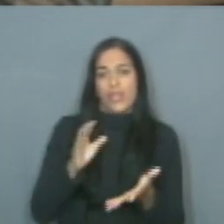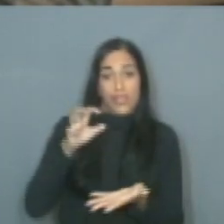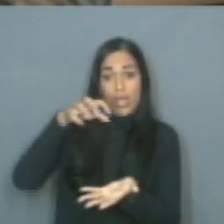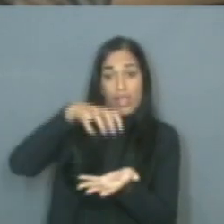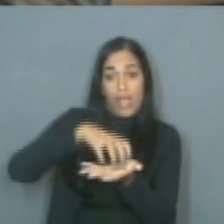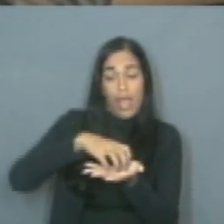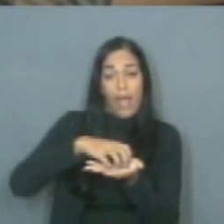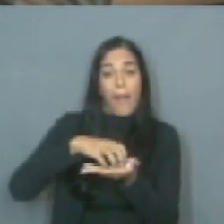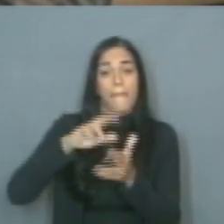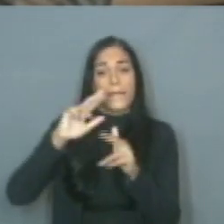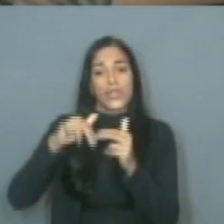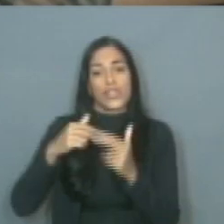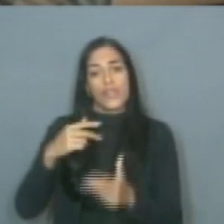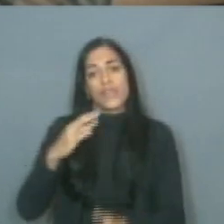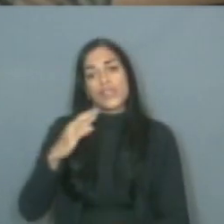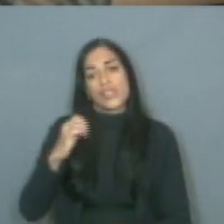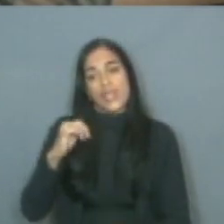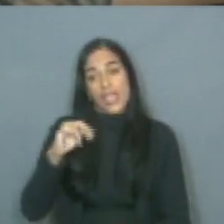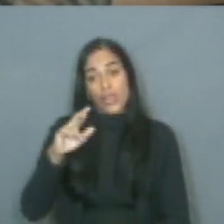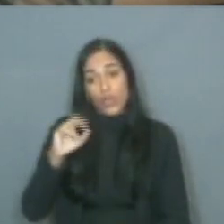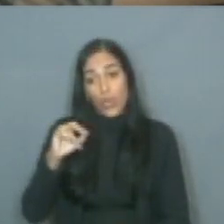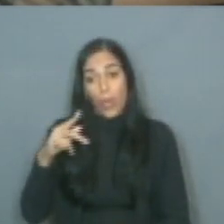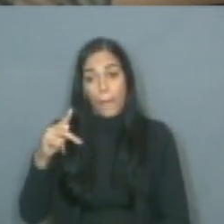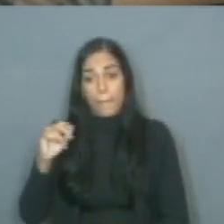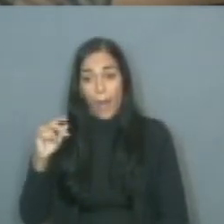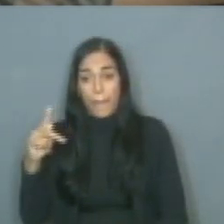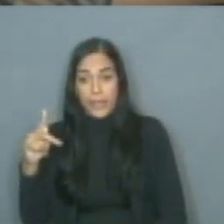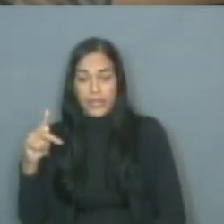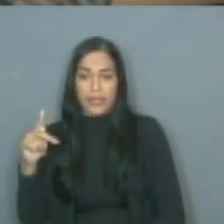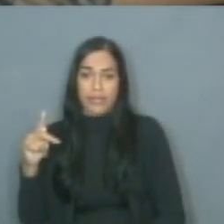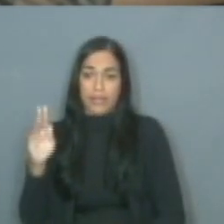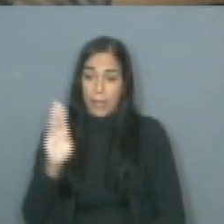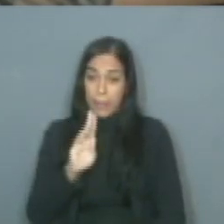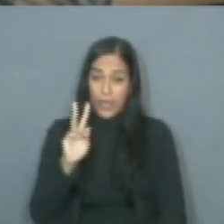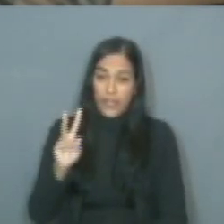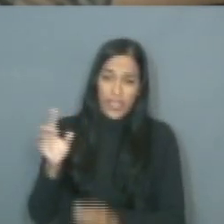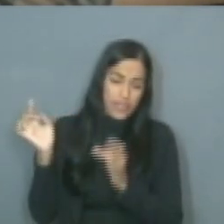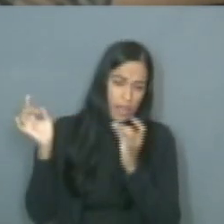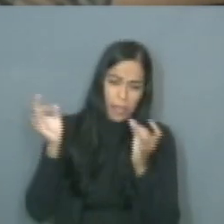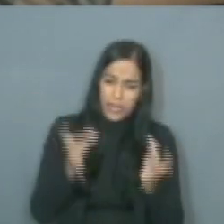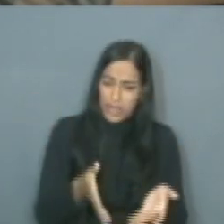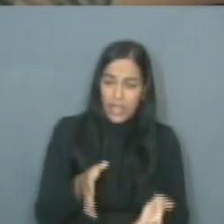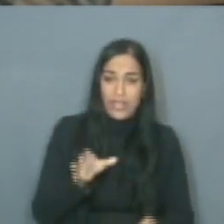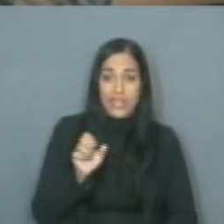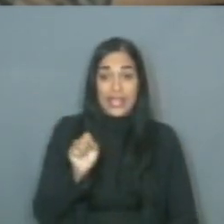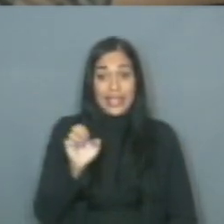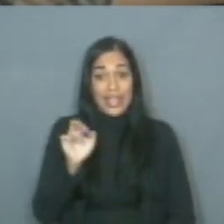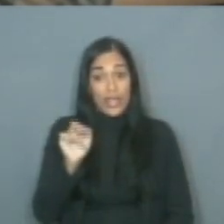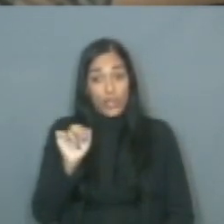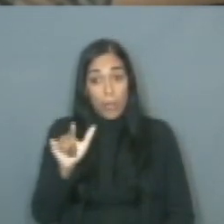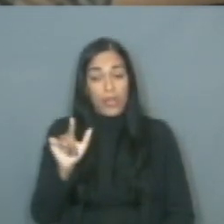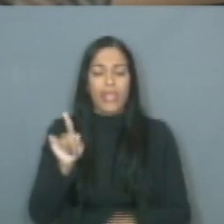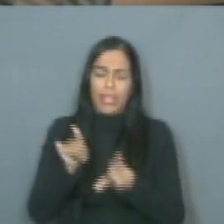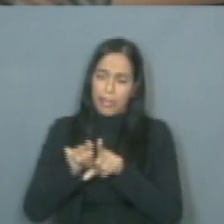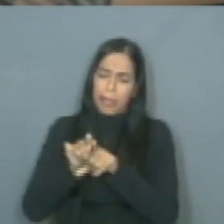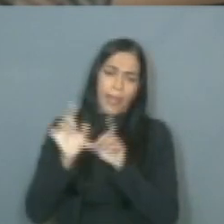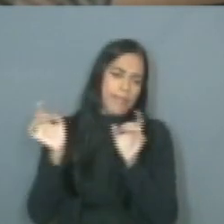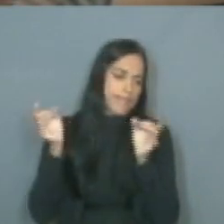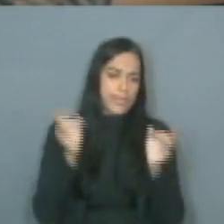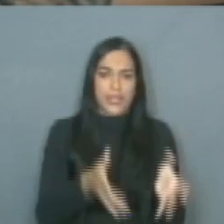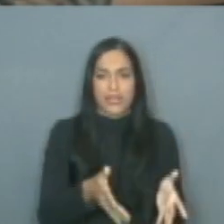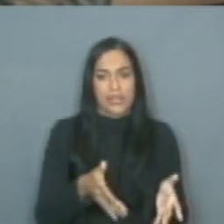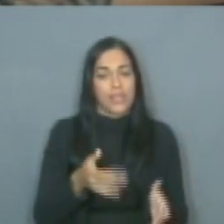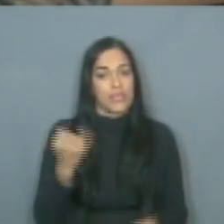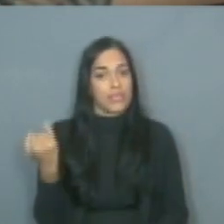pop. Então, Setúbal hoje ele é o bairro, se Boa Viagem está abandonado, Setúbal está abandonado ao dobro. E é